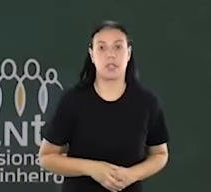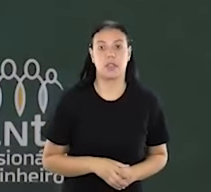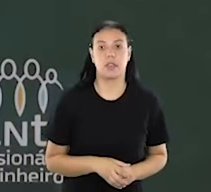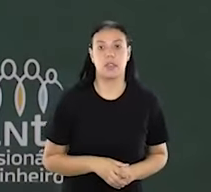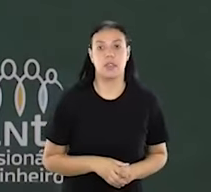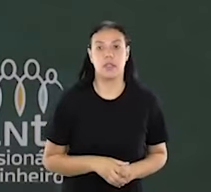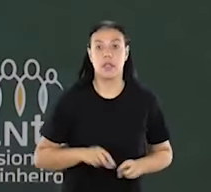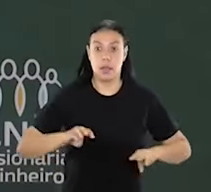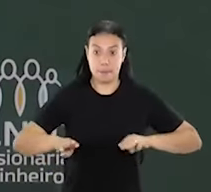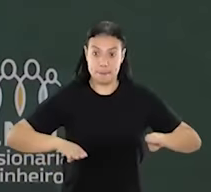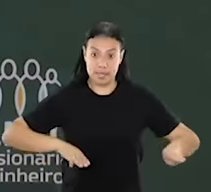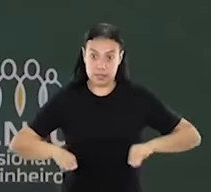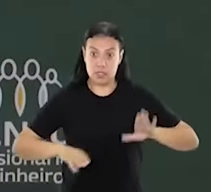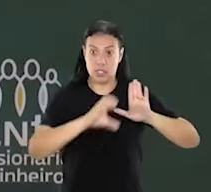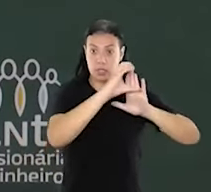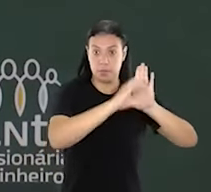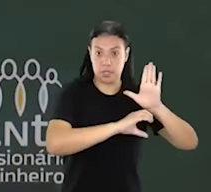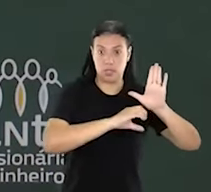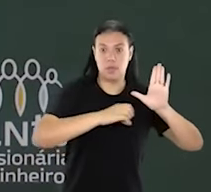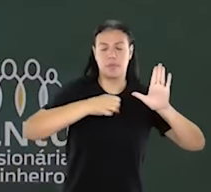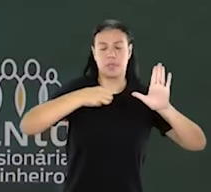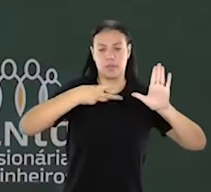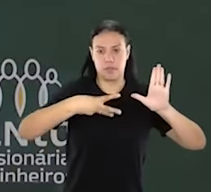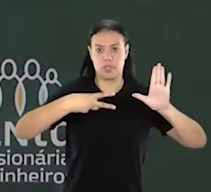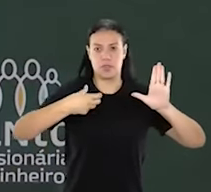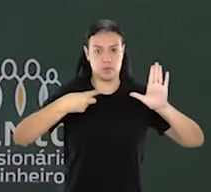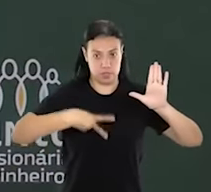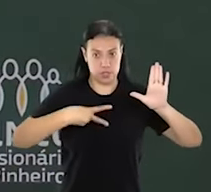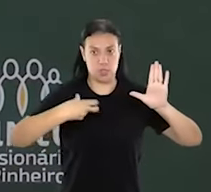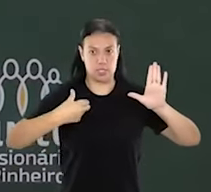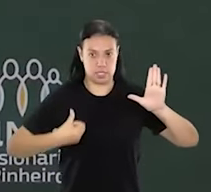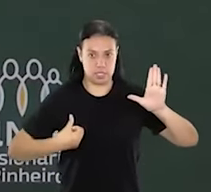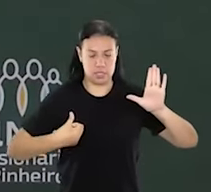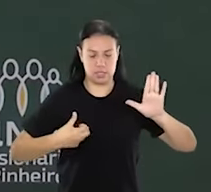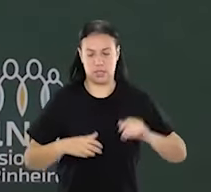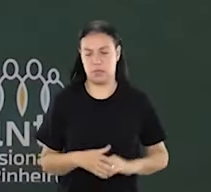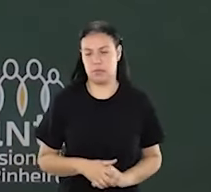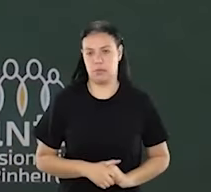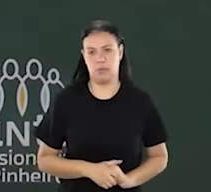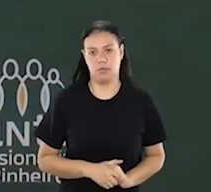Mateus 26, Lucas 22, Marcos 14 e João 12.